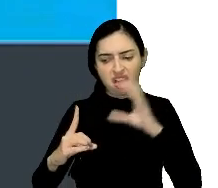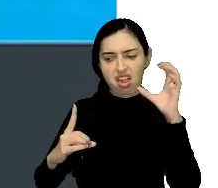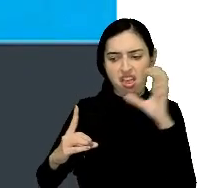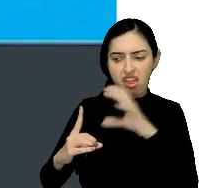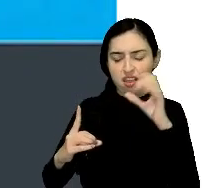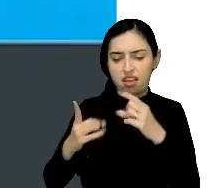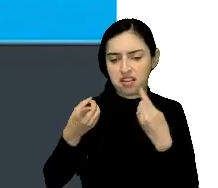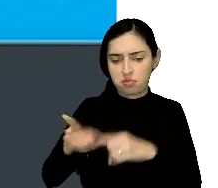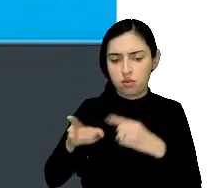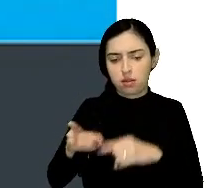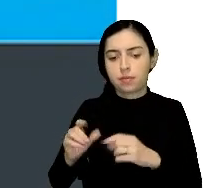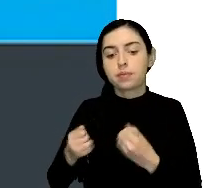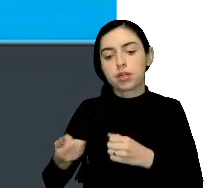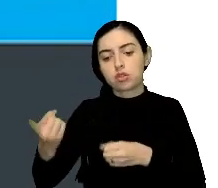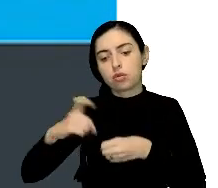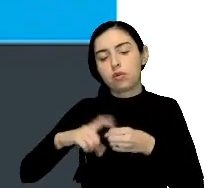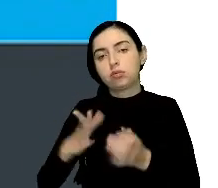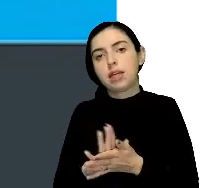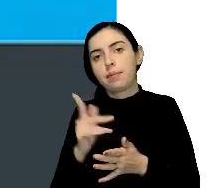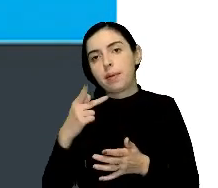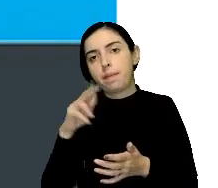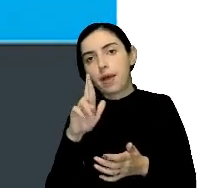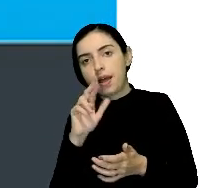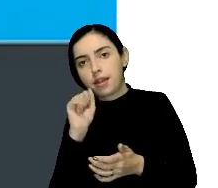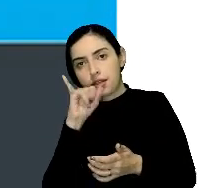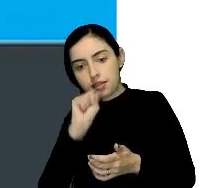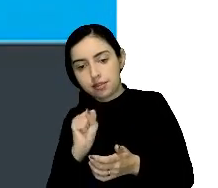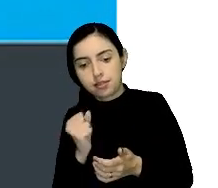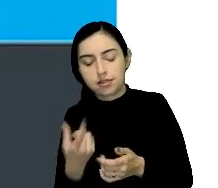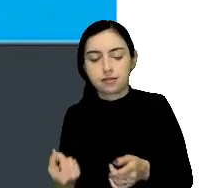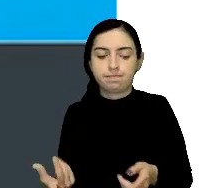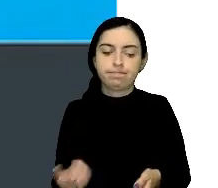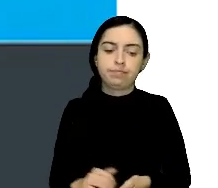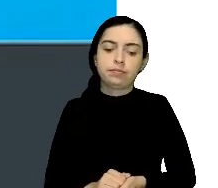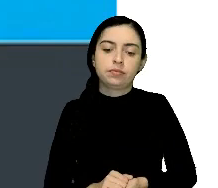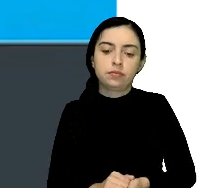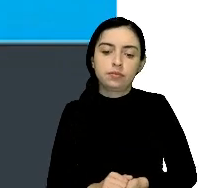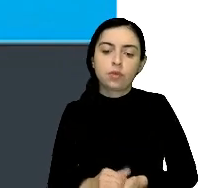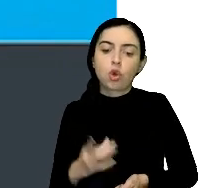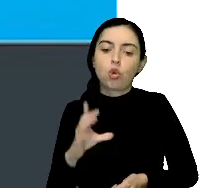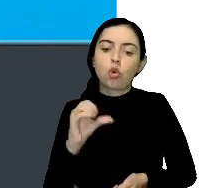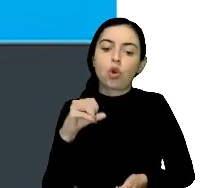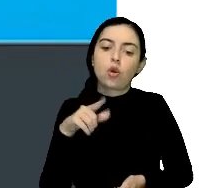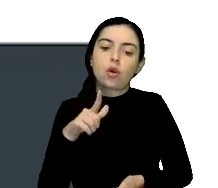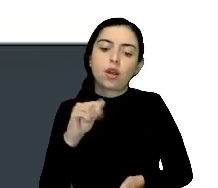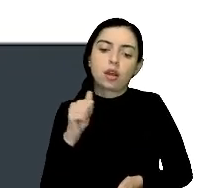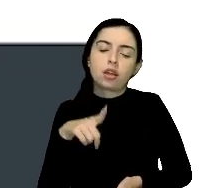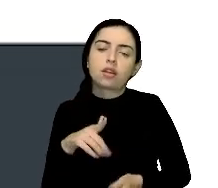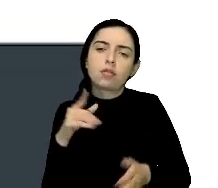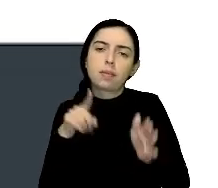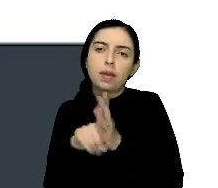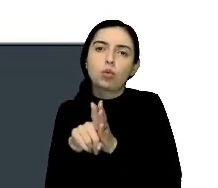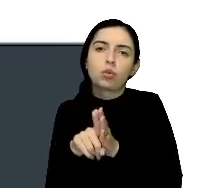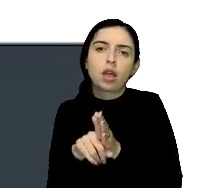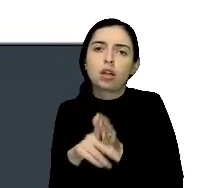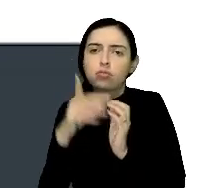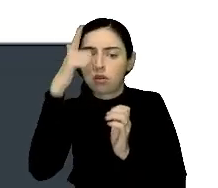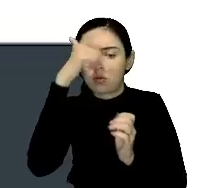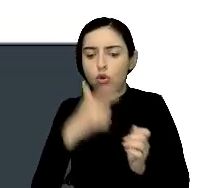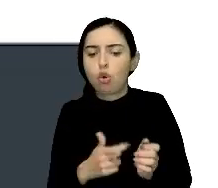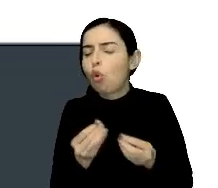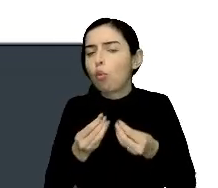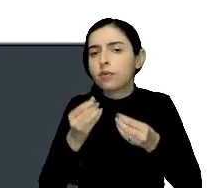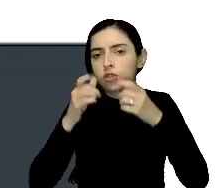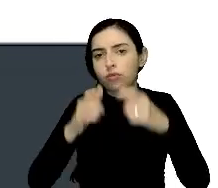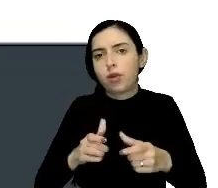que voltar para Paris. E né, o Gauguin que vai nos perguntar quem somos, de onde viemos e para